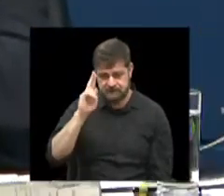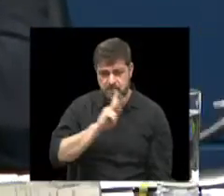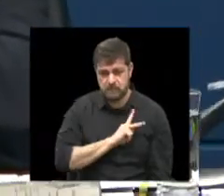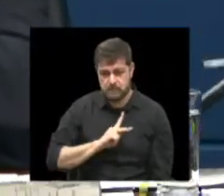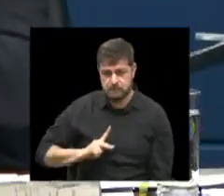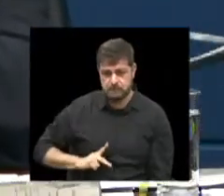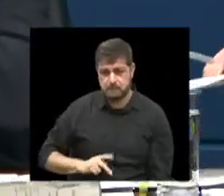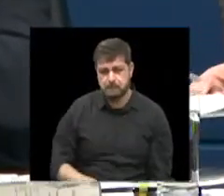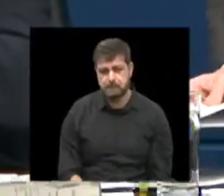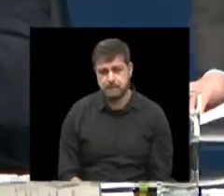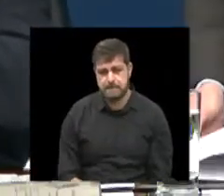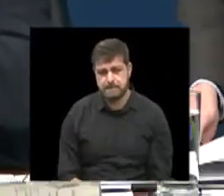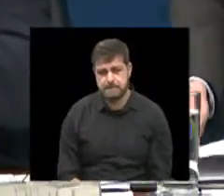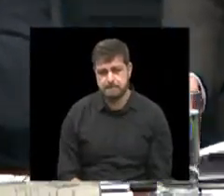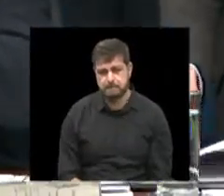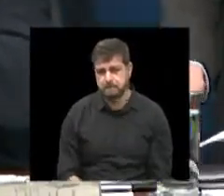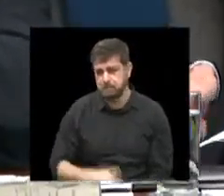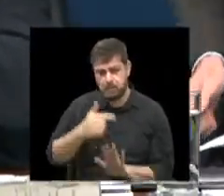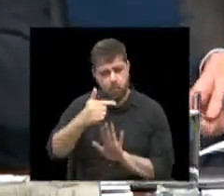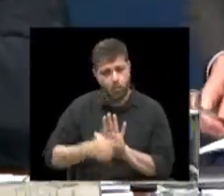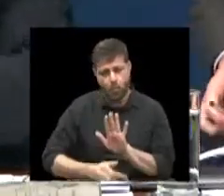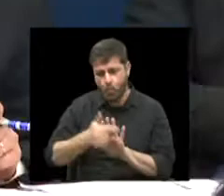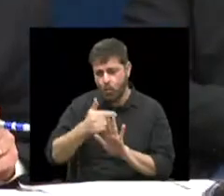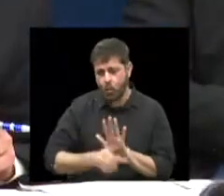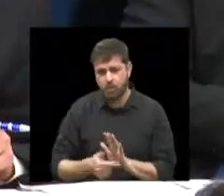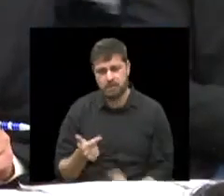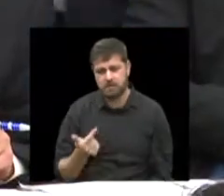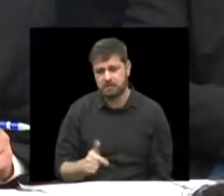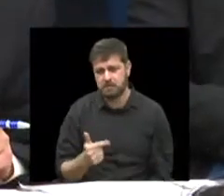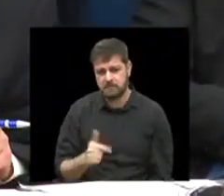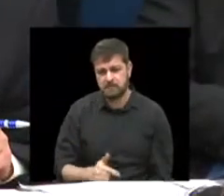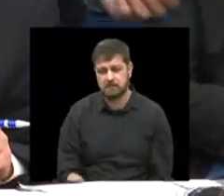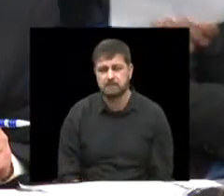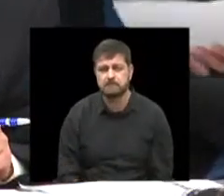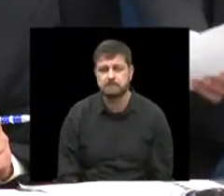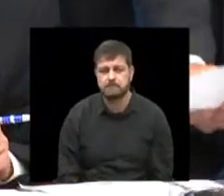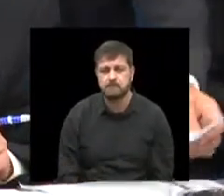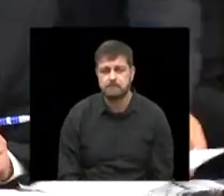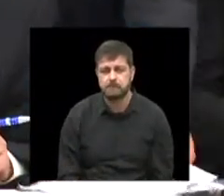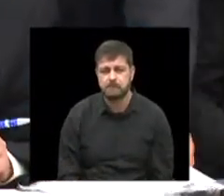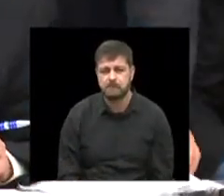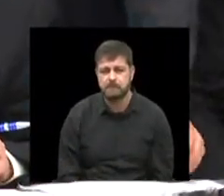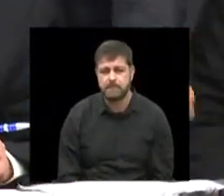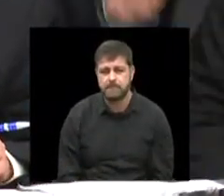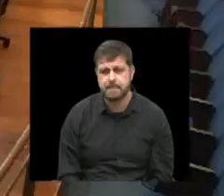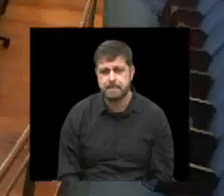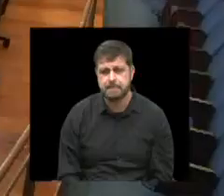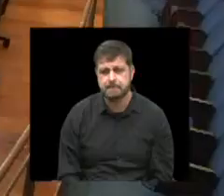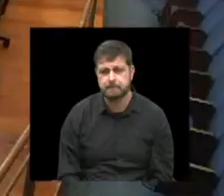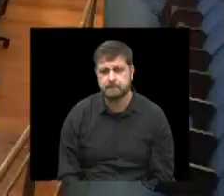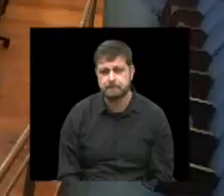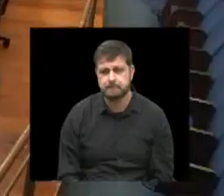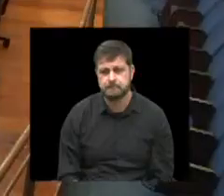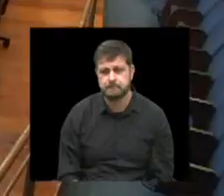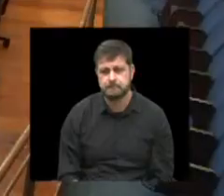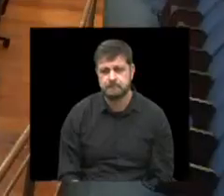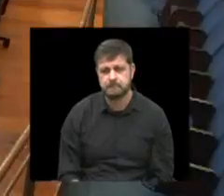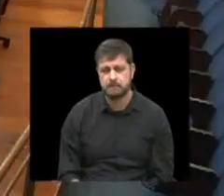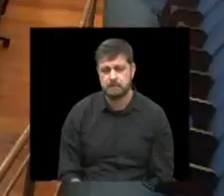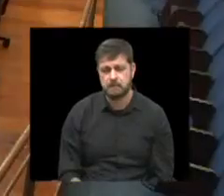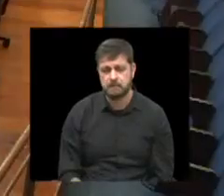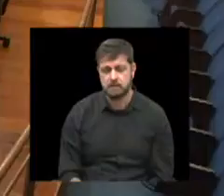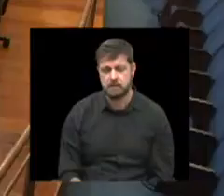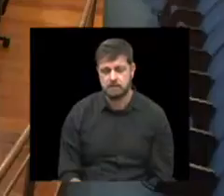presidente, Rafa Zimbaldi, não há vereadores inscritos. Não havendo. Pela ordem, senhor presidente, requer o tempo de liderança, indico o vereador Paulo